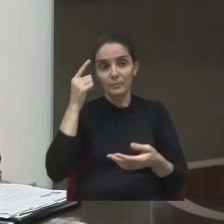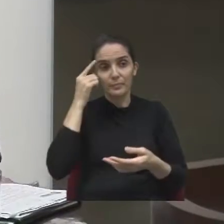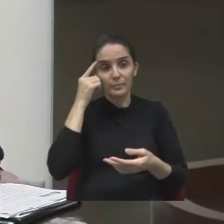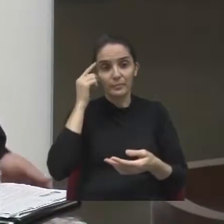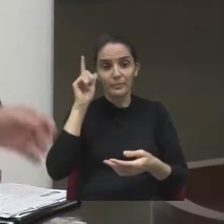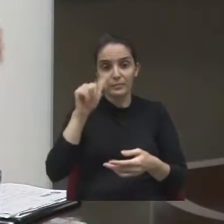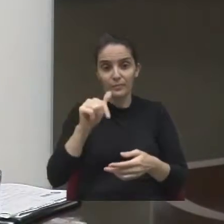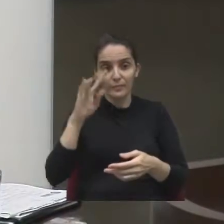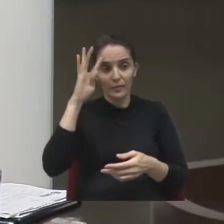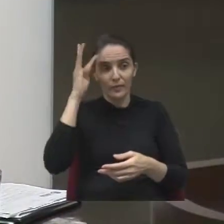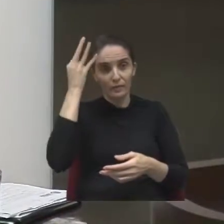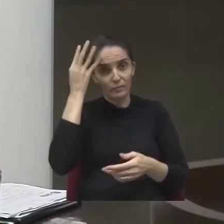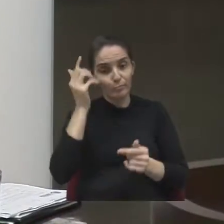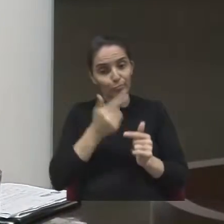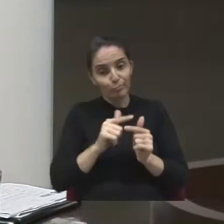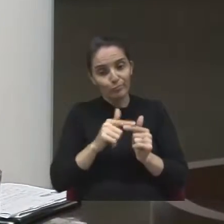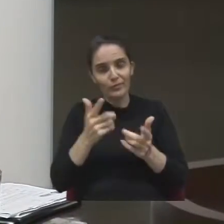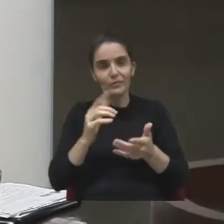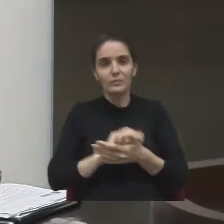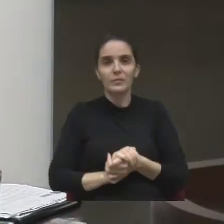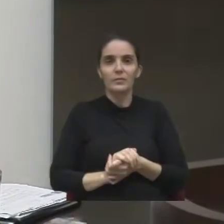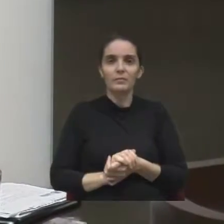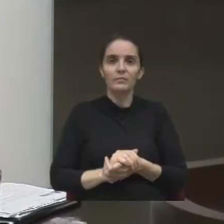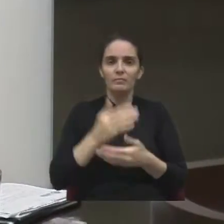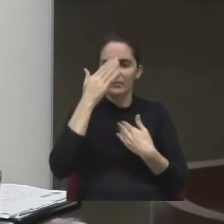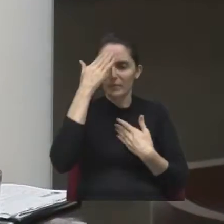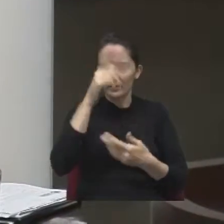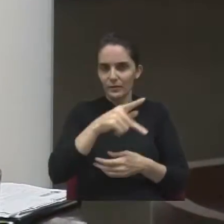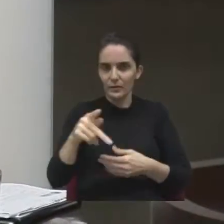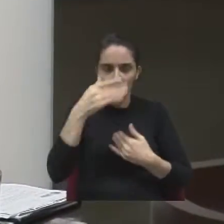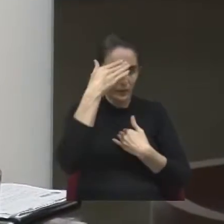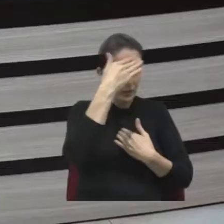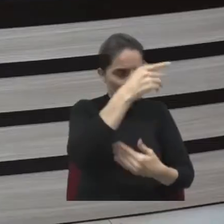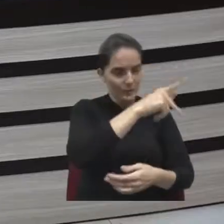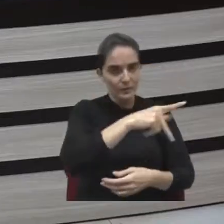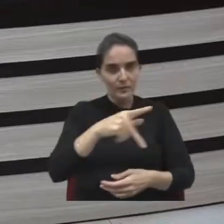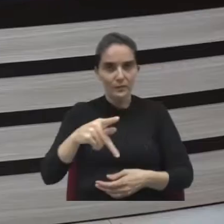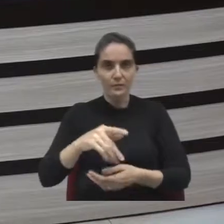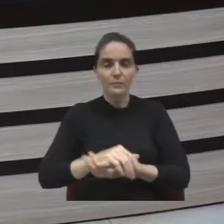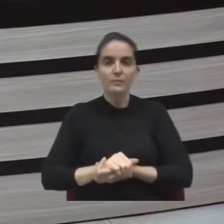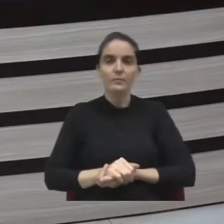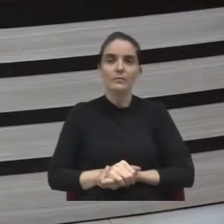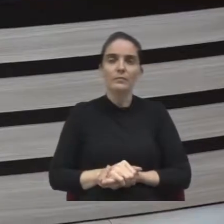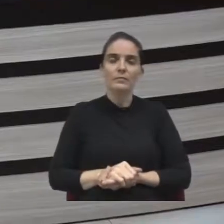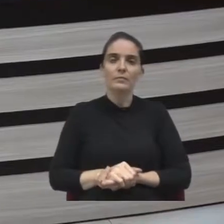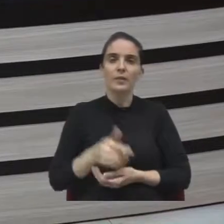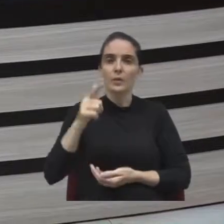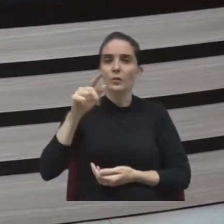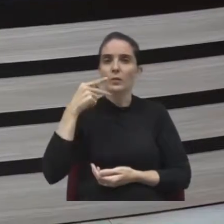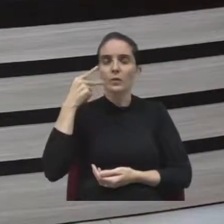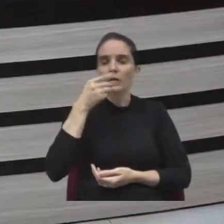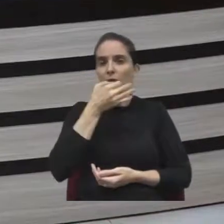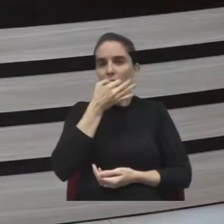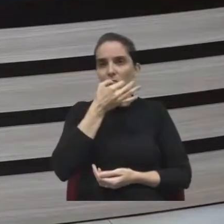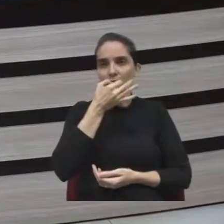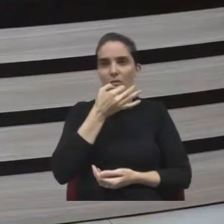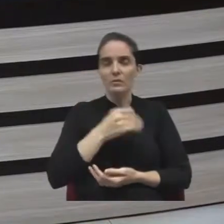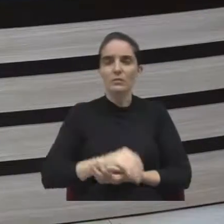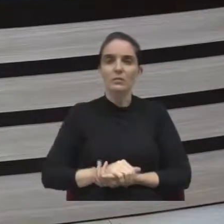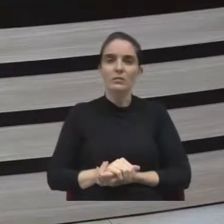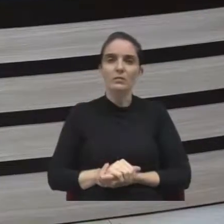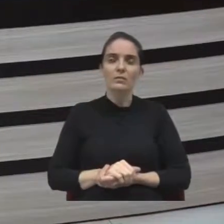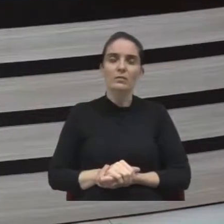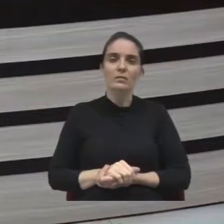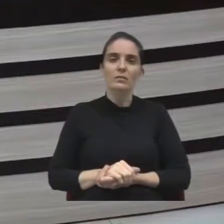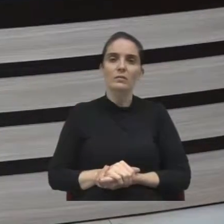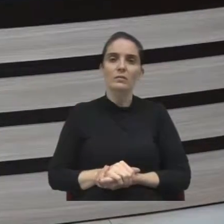nossos problemas. Obrigada, vereadora. Obrigada, senhor presidente. Mais algum vereador deseja discutir o projeto?